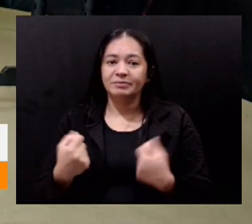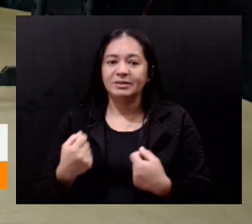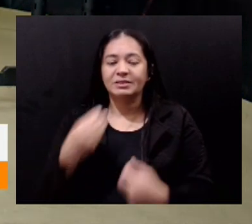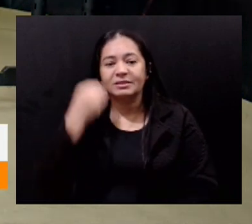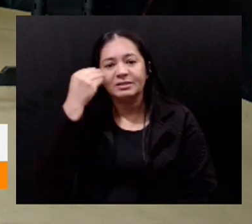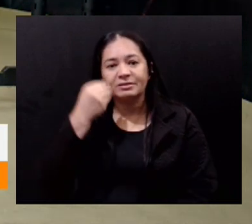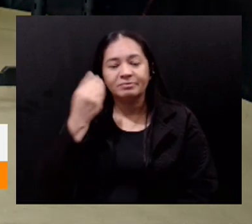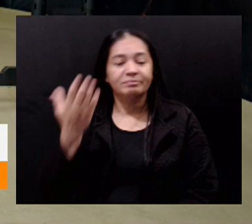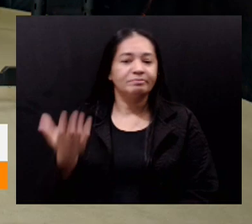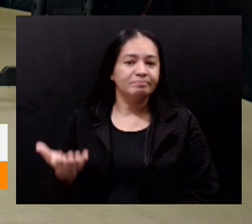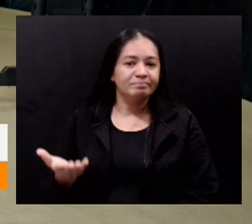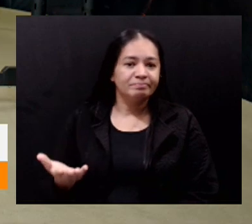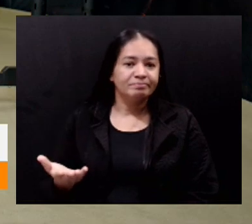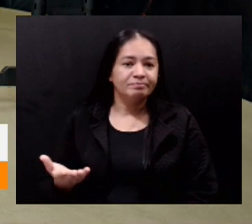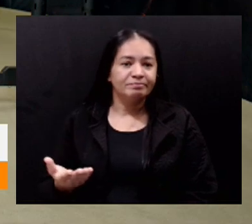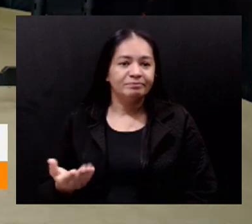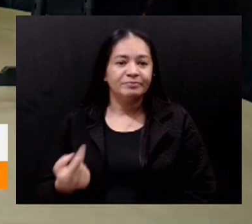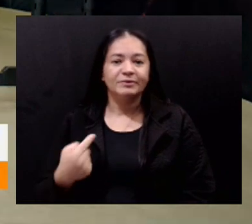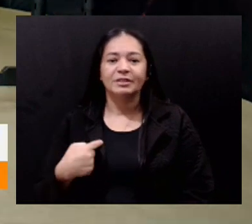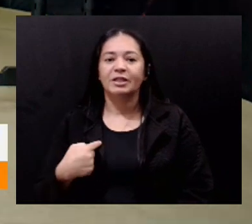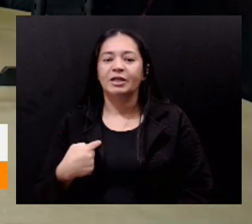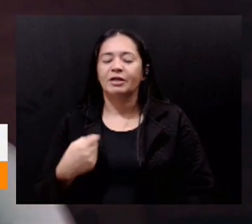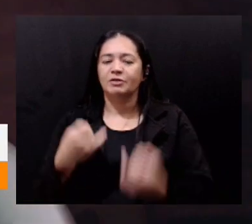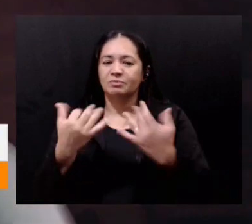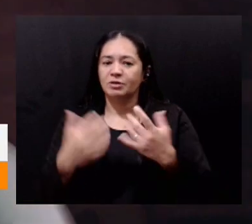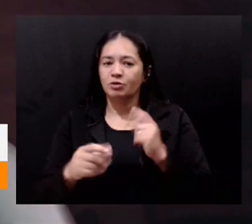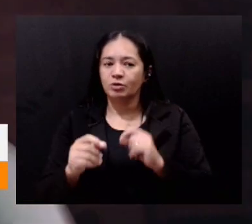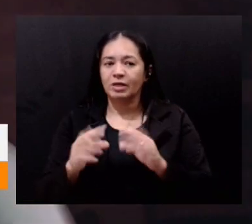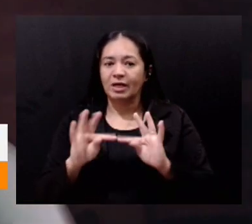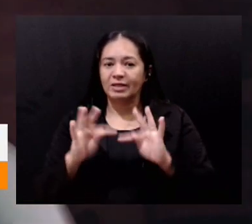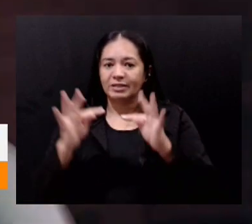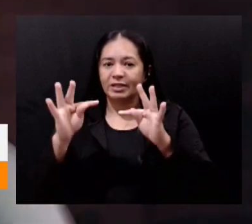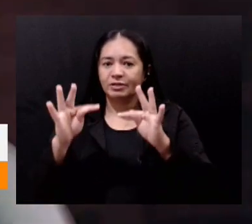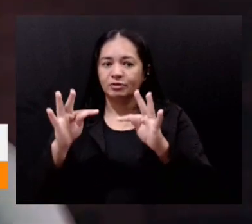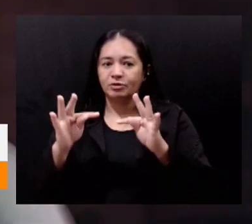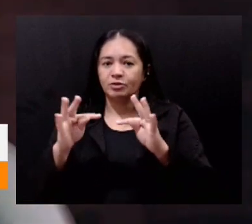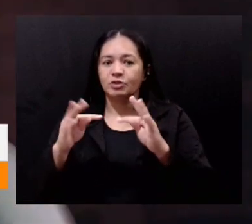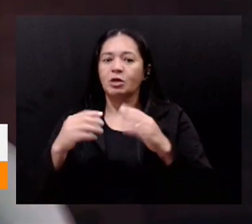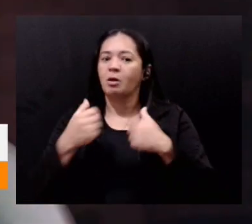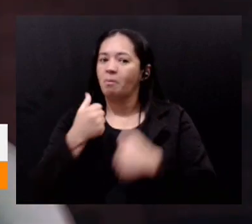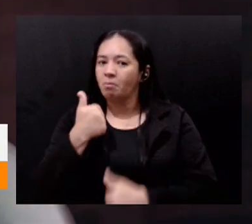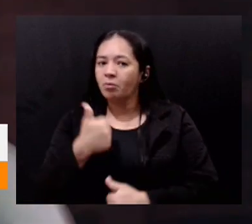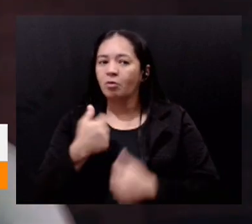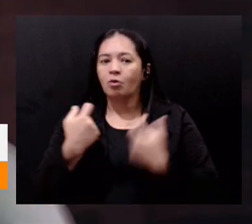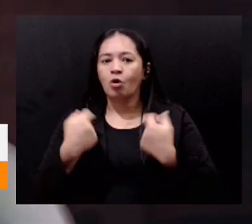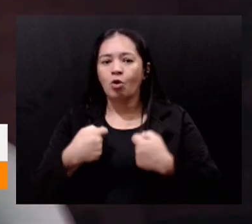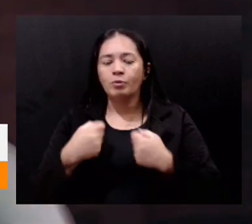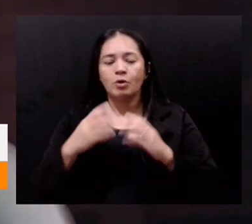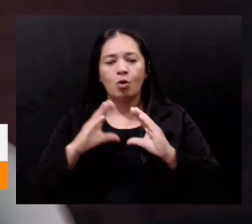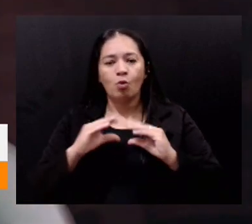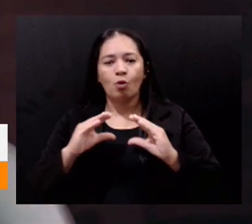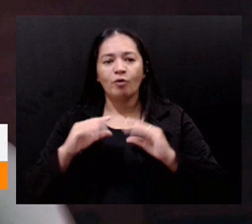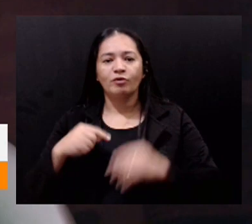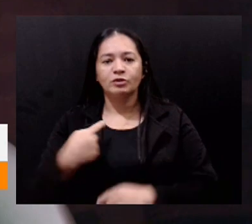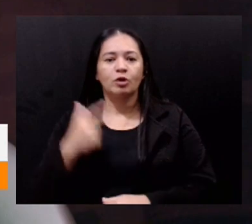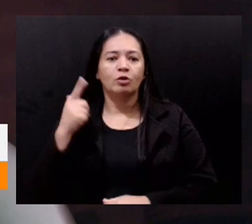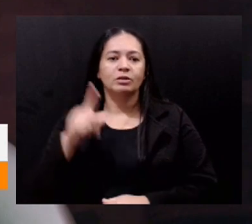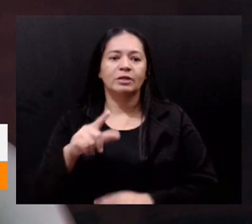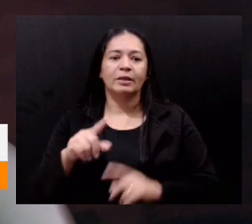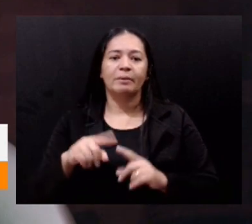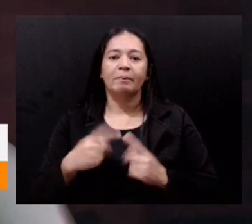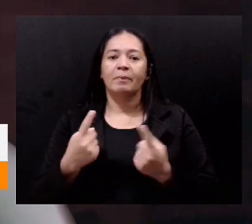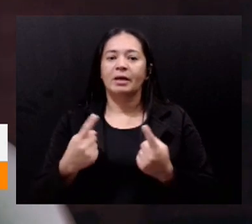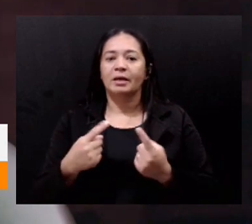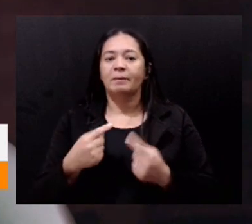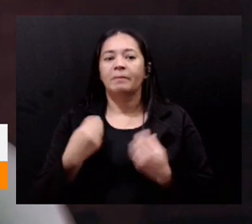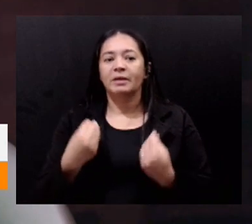falo, a experimentar, tecnologia ela experienciar. veio para dar um conforto pra uhum. gente ter mais a proximidade das pessoas que estão longe, mas e